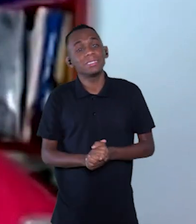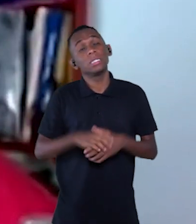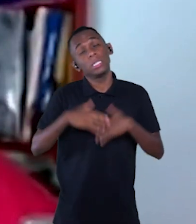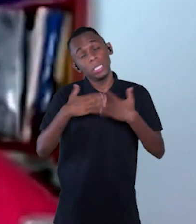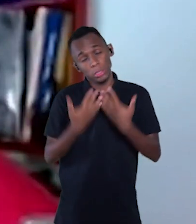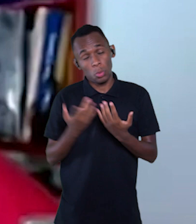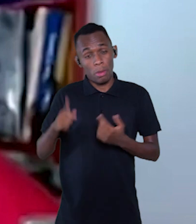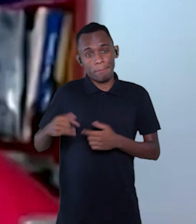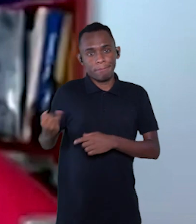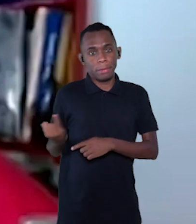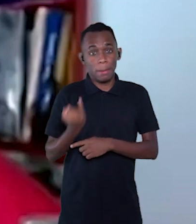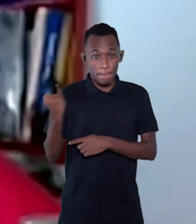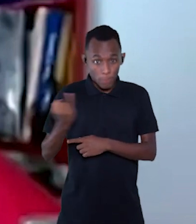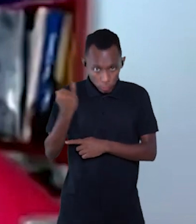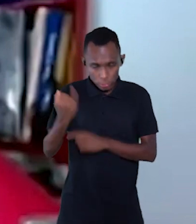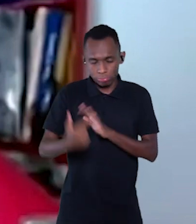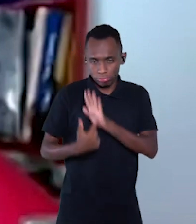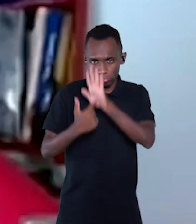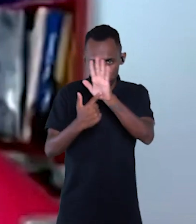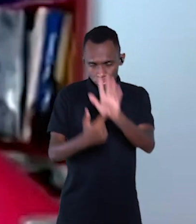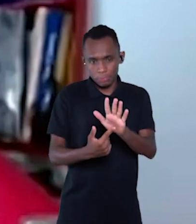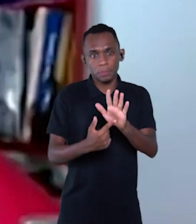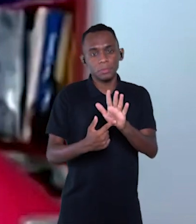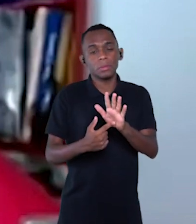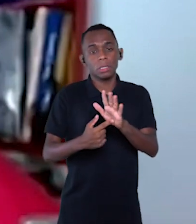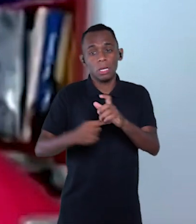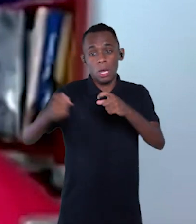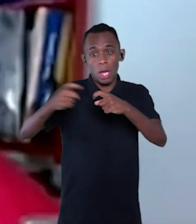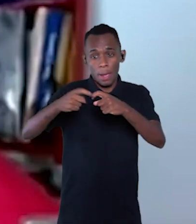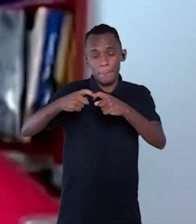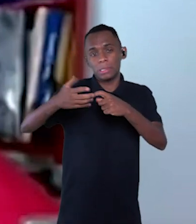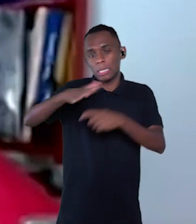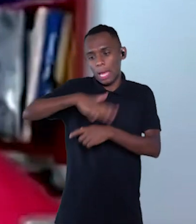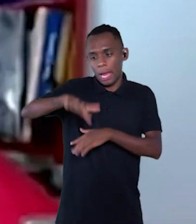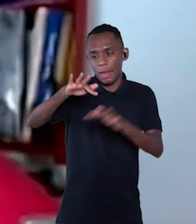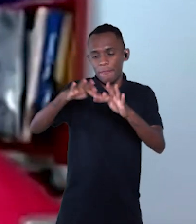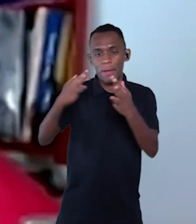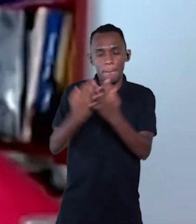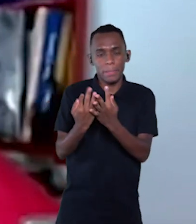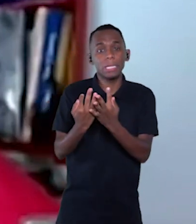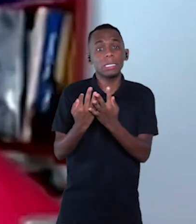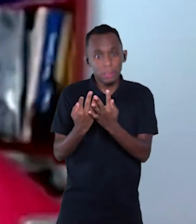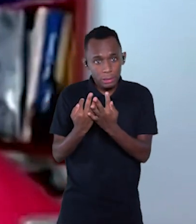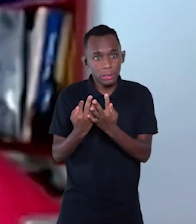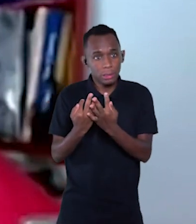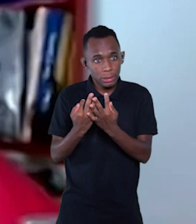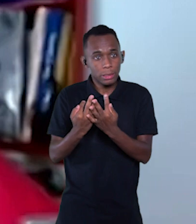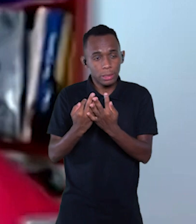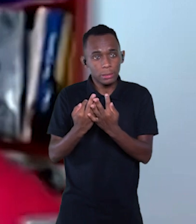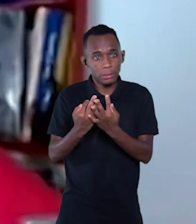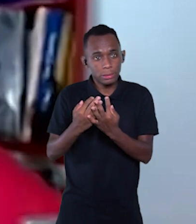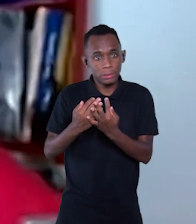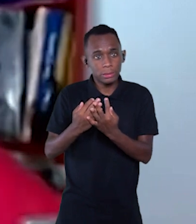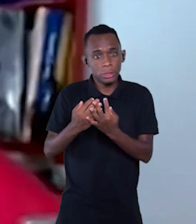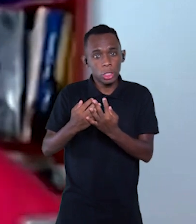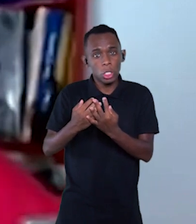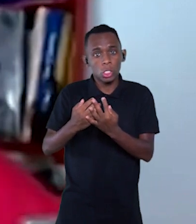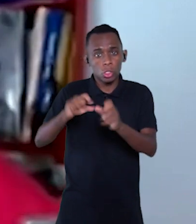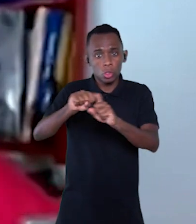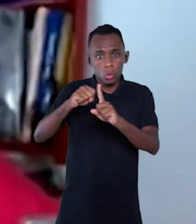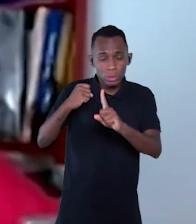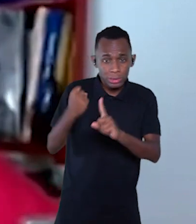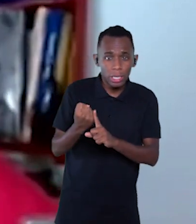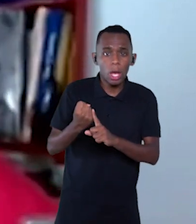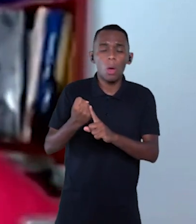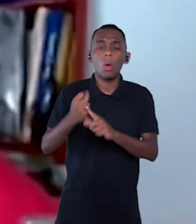vale esse destaque. A medicina de família e comunidade, ela traz para a gente essa caixa de